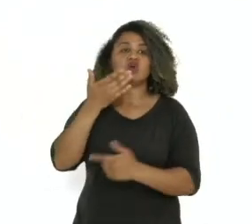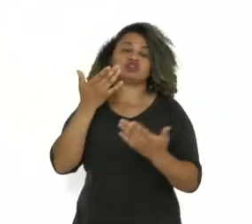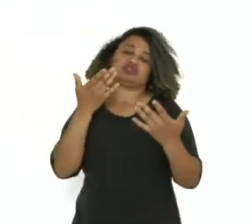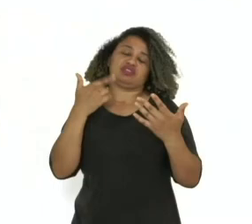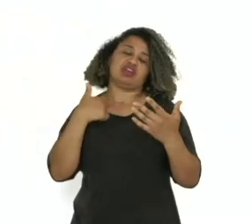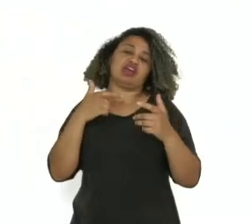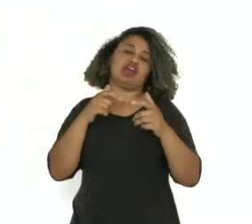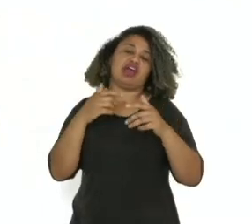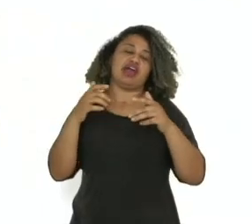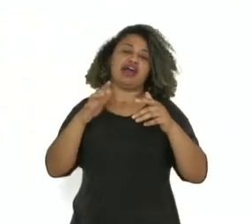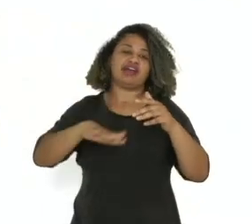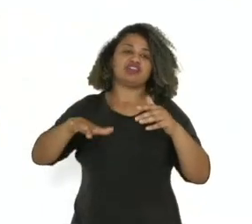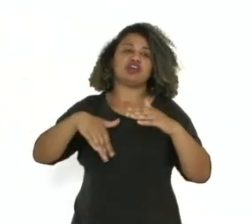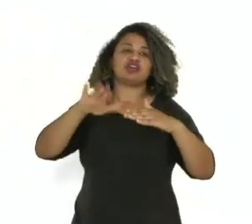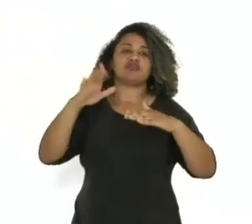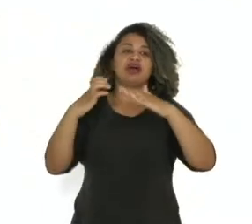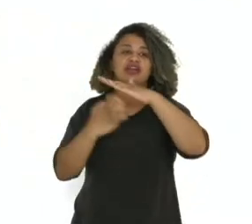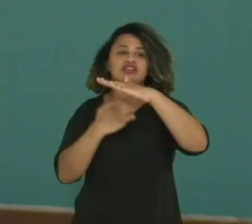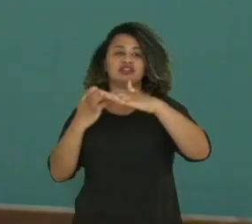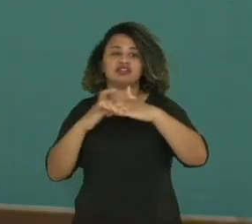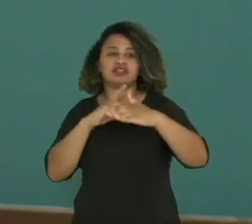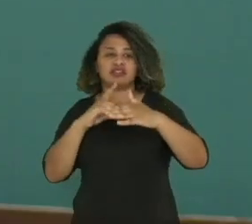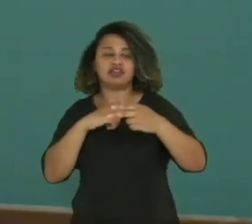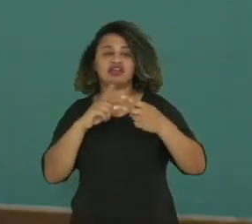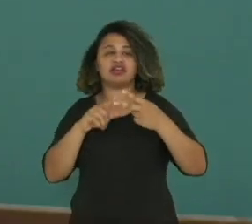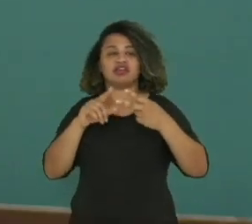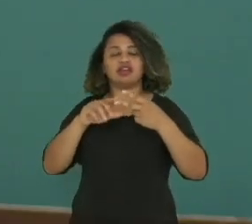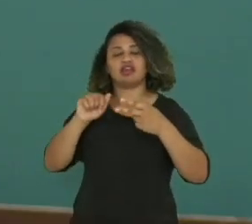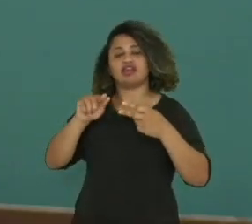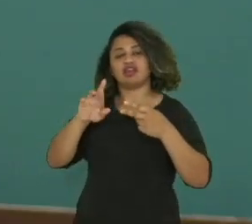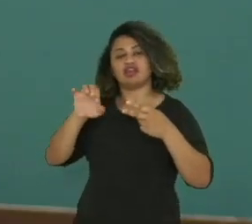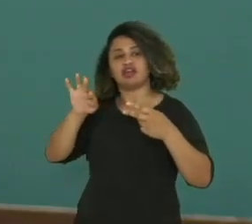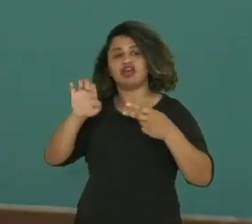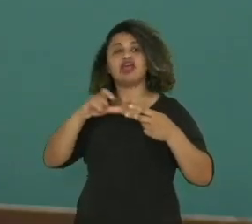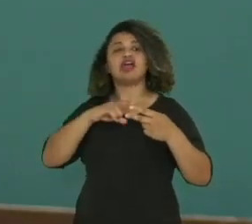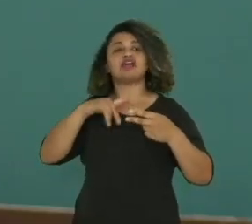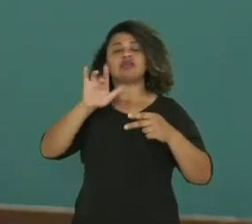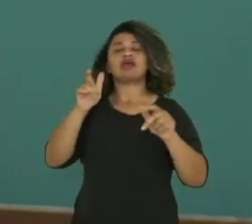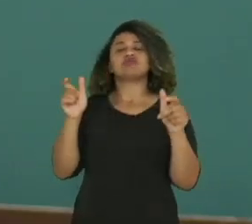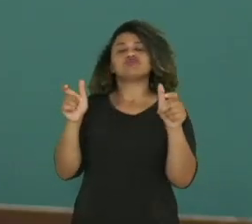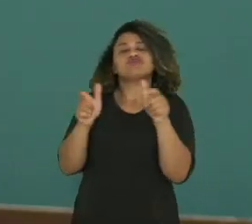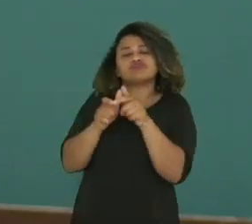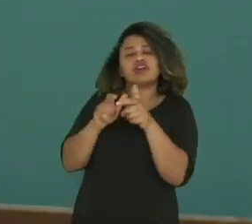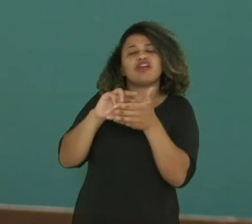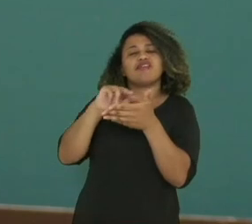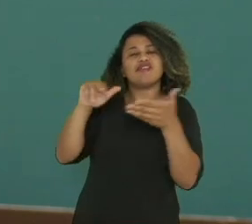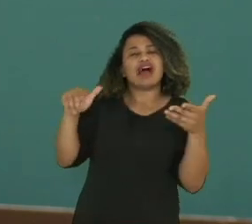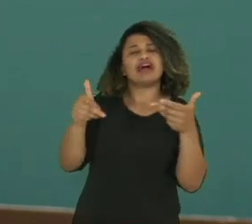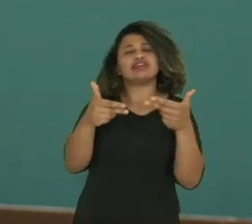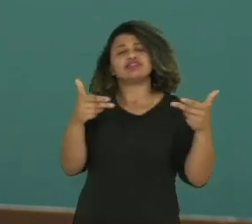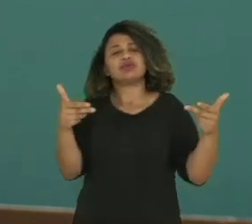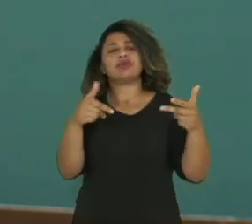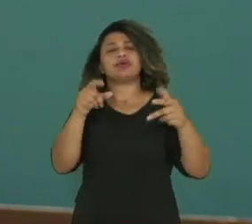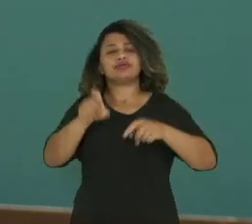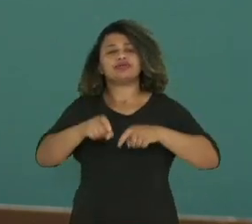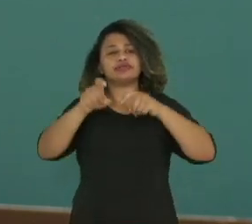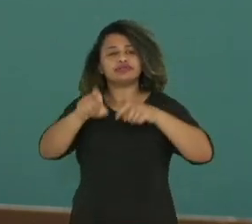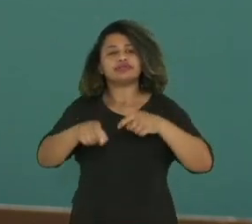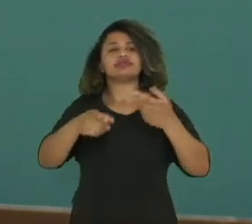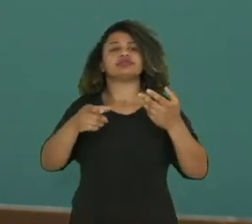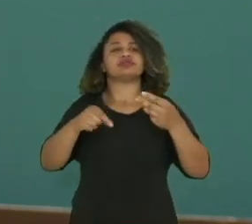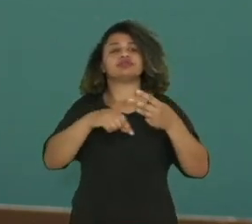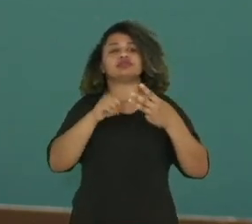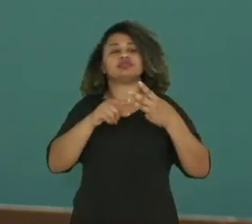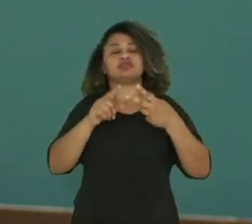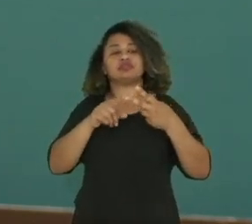mais industrializada do Nordeste. O agreste, predomínio dos minifúndios policultores, né? O